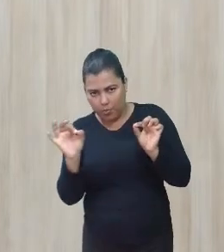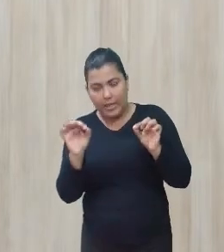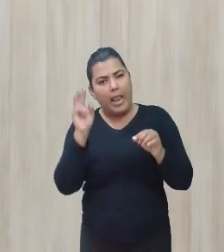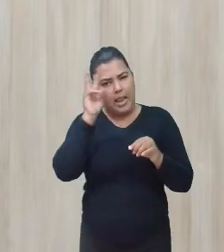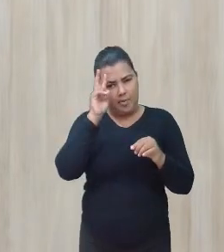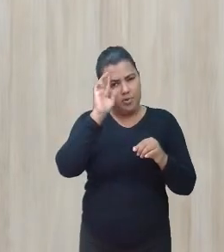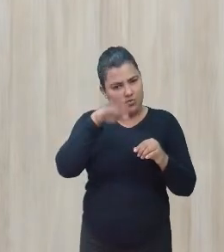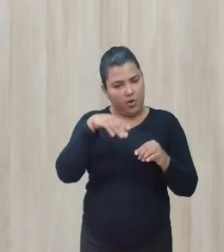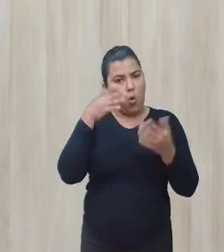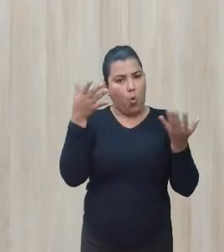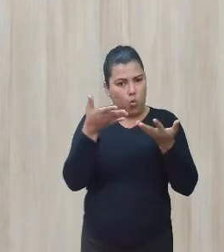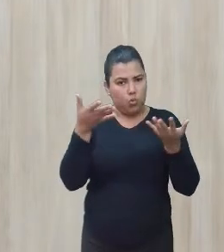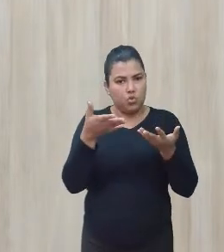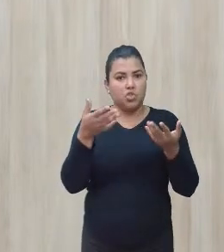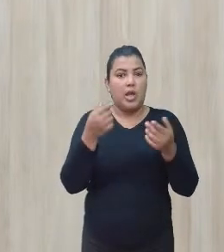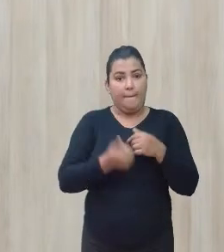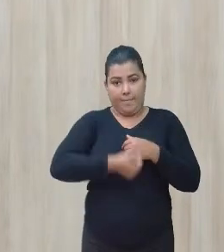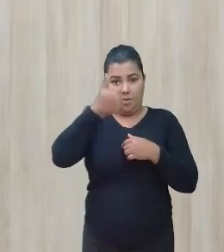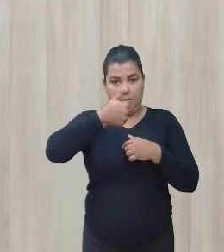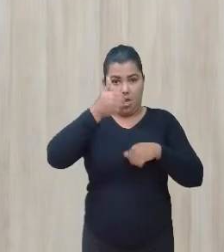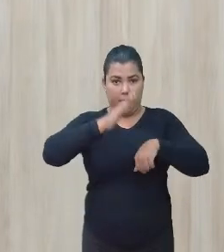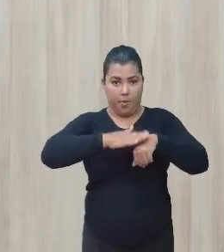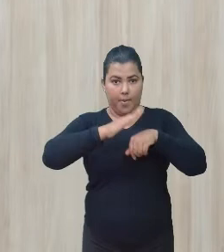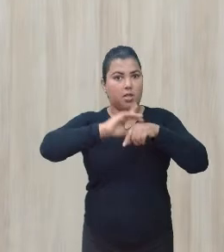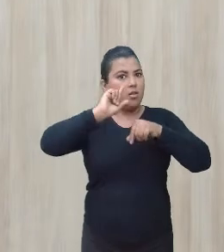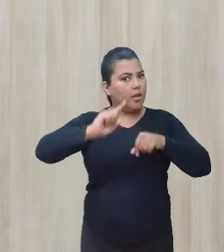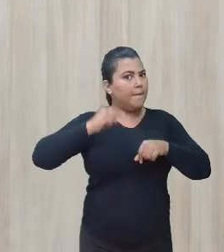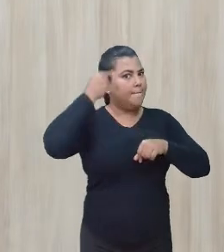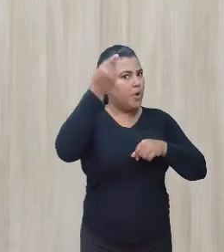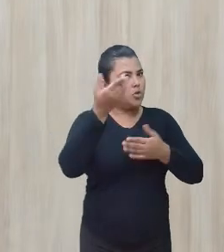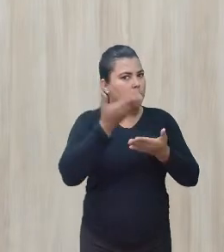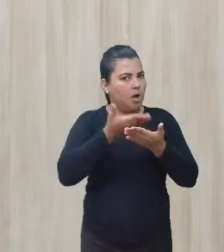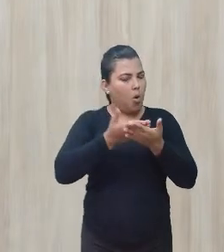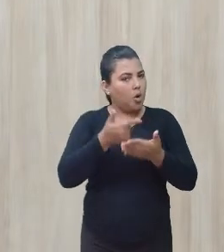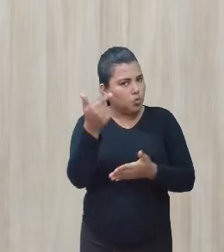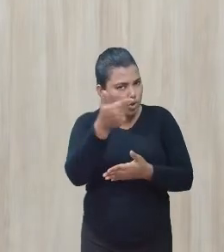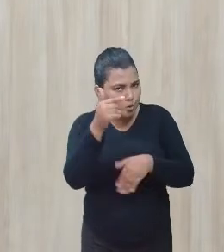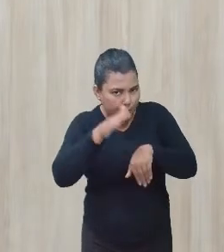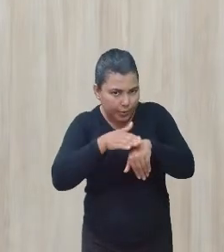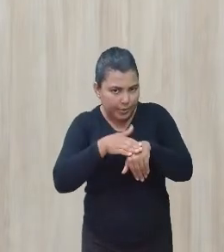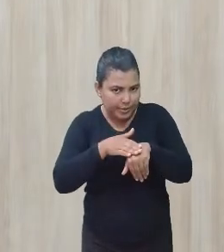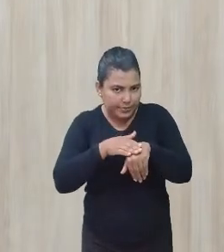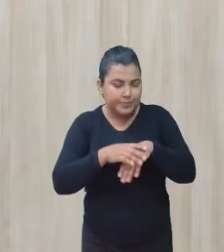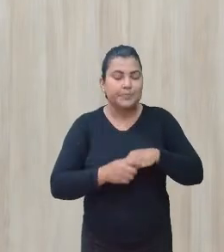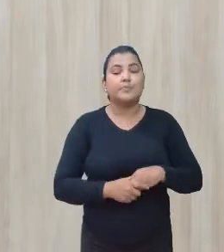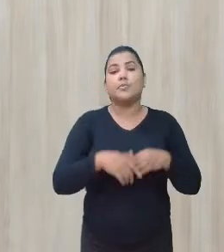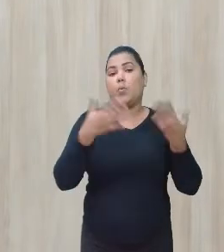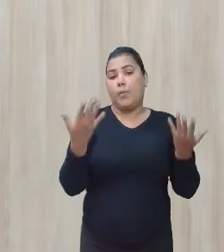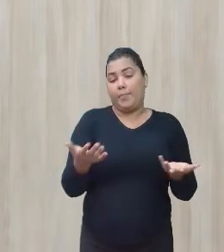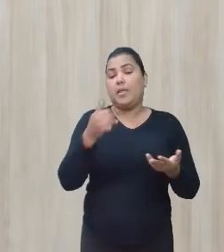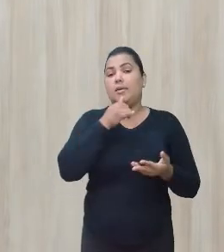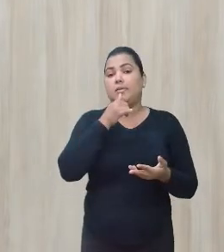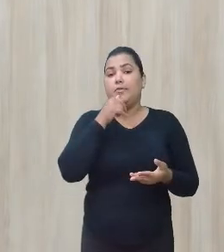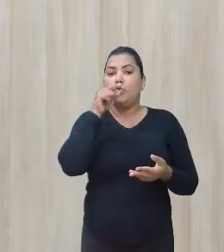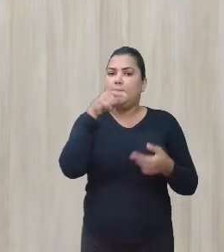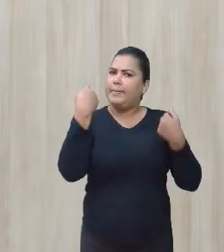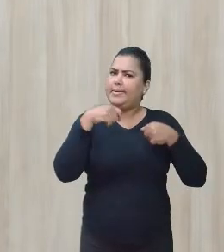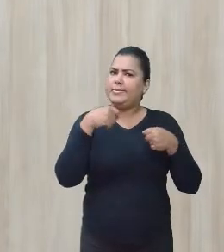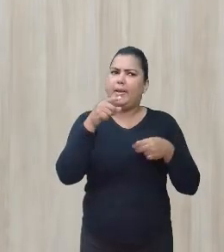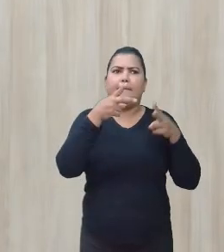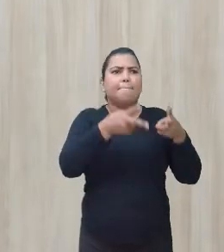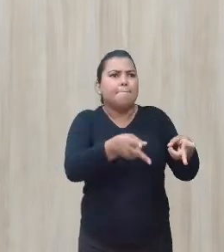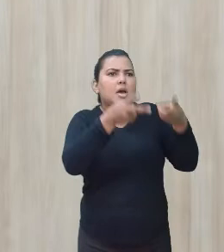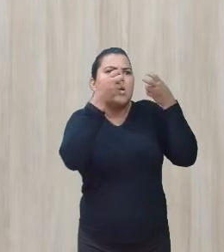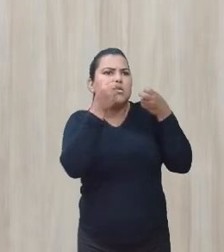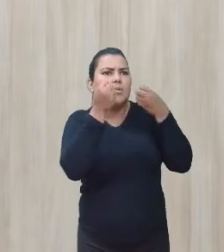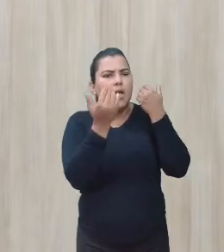duas partes, então o primeiro olhar que você deve ter quando vai observar se objetos ou figuras são semelhantes é